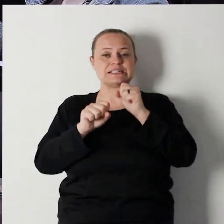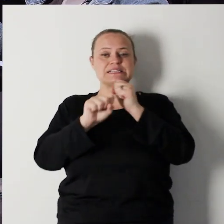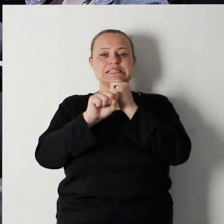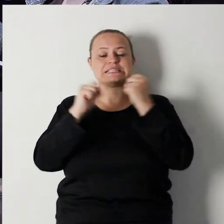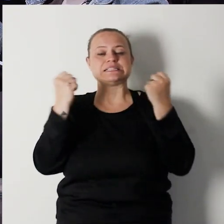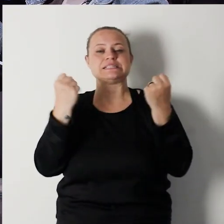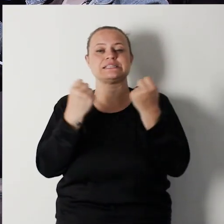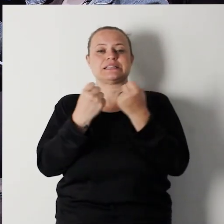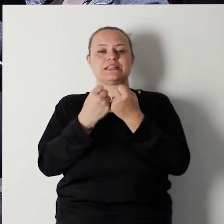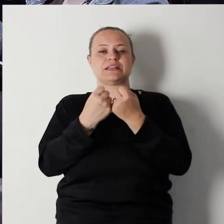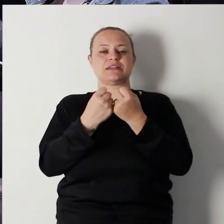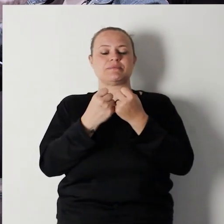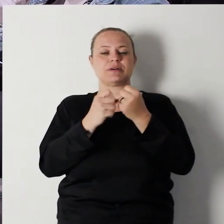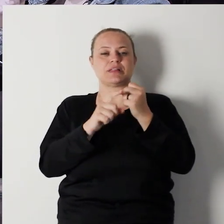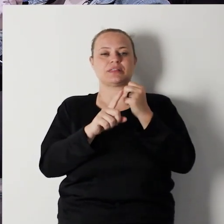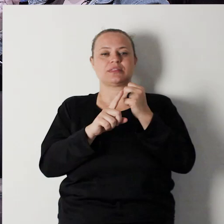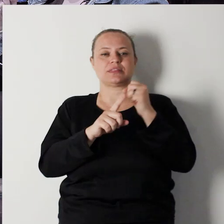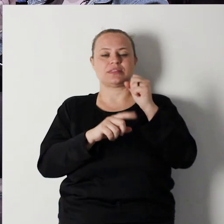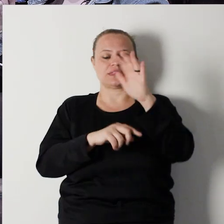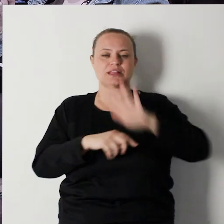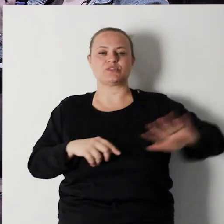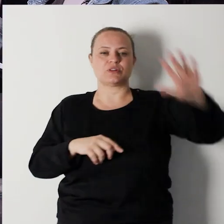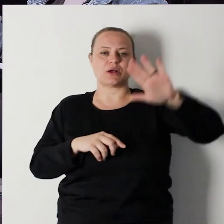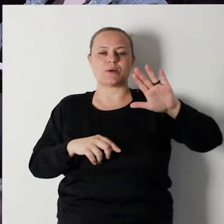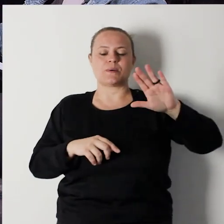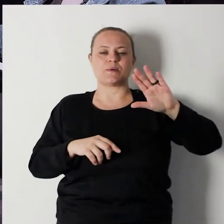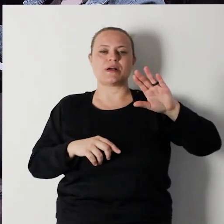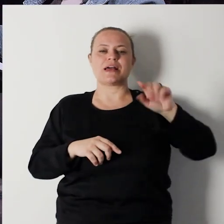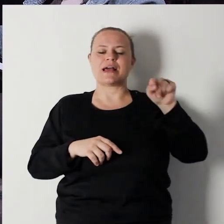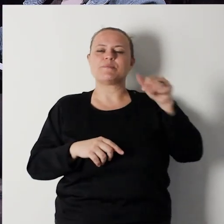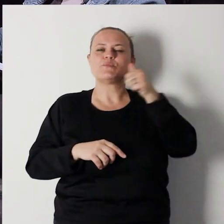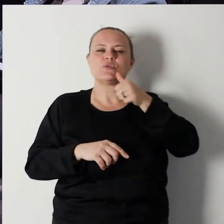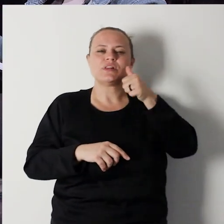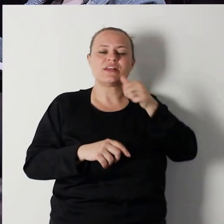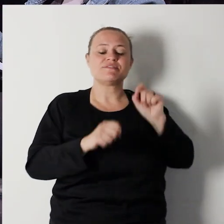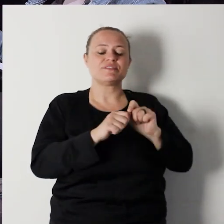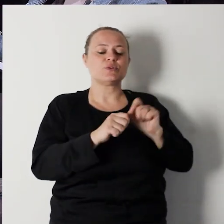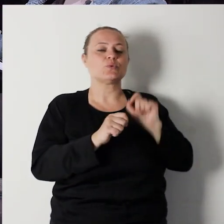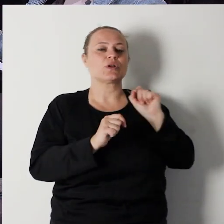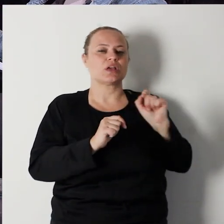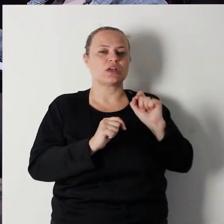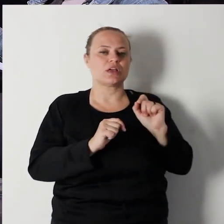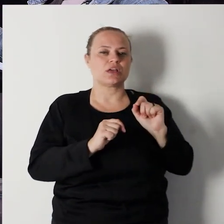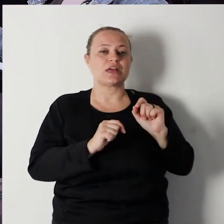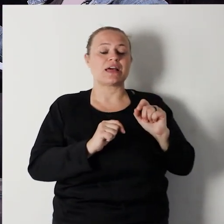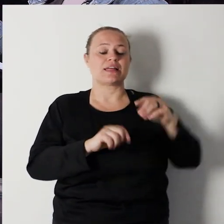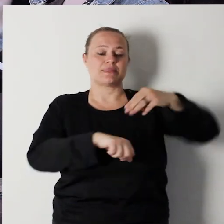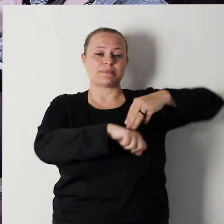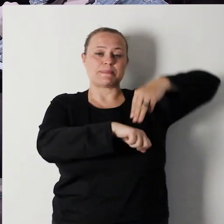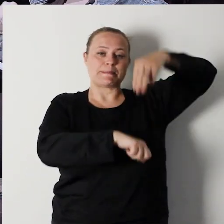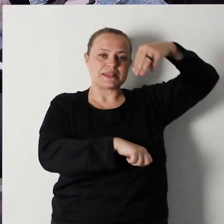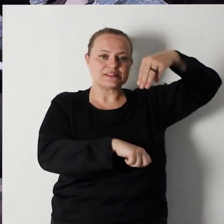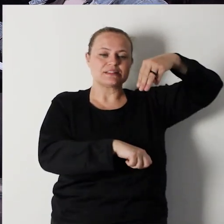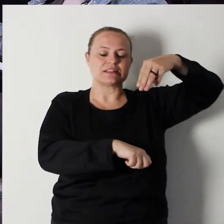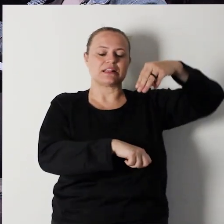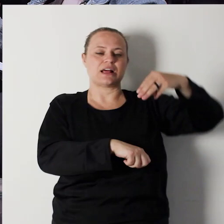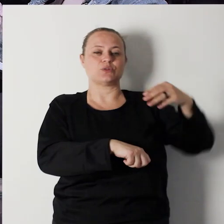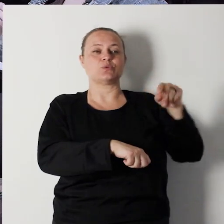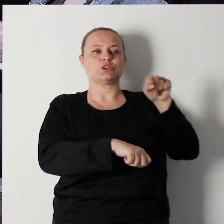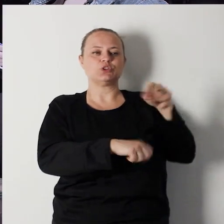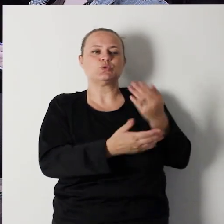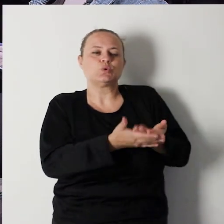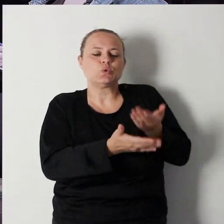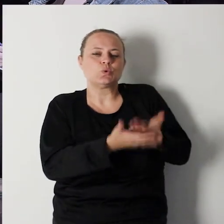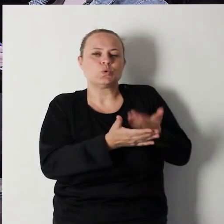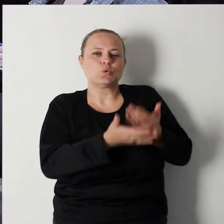gente entrar, antes da gente entrar no Sistema Nacional, só fala o nome Marina Coelho Xavier. Foi um artigo, foi mestrado? Não,